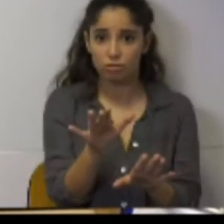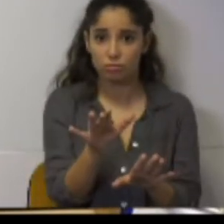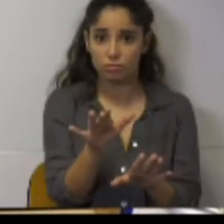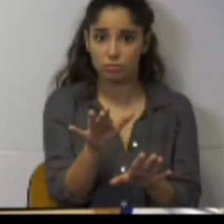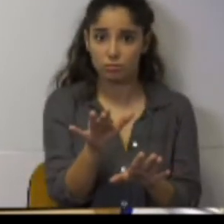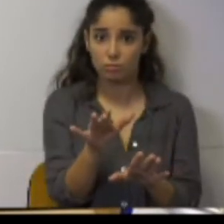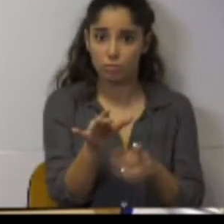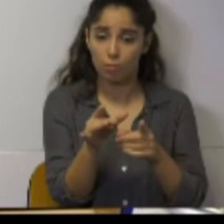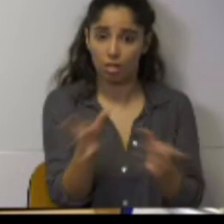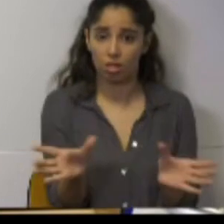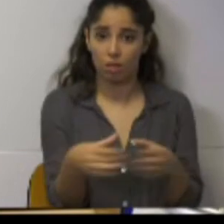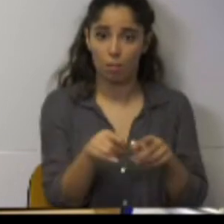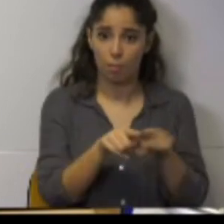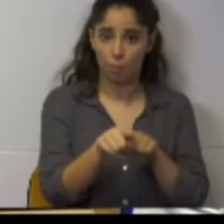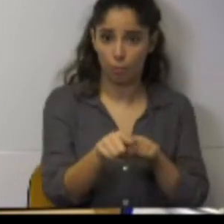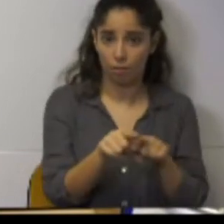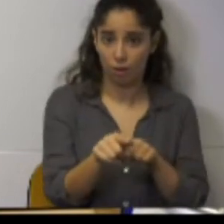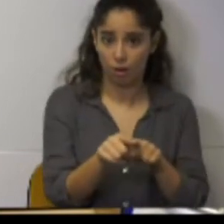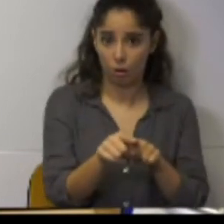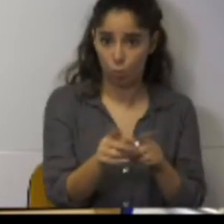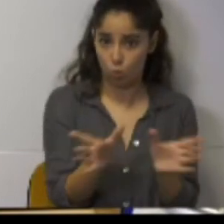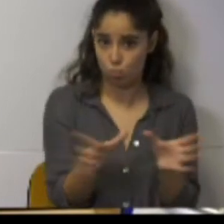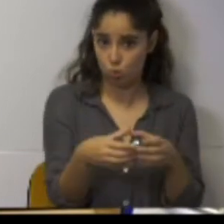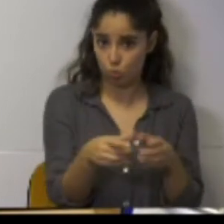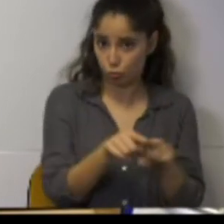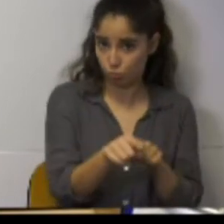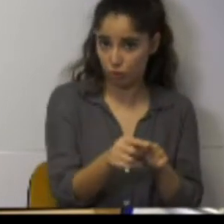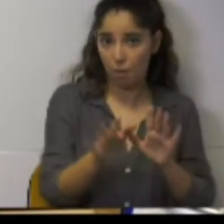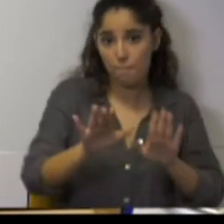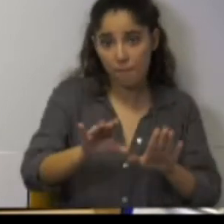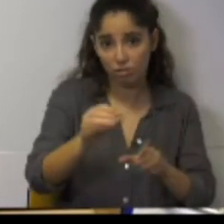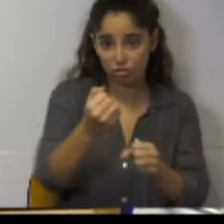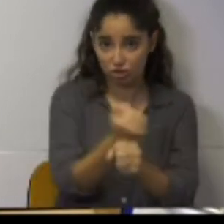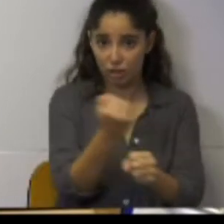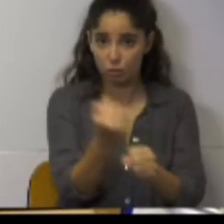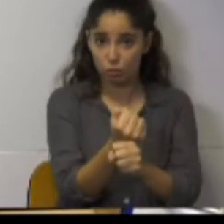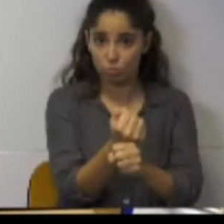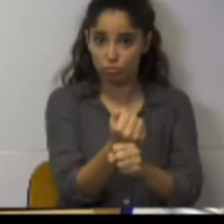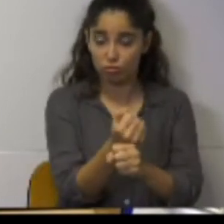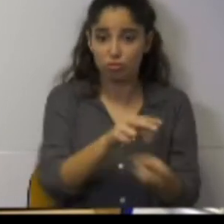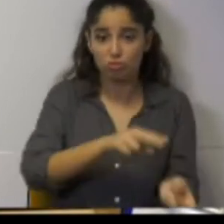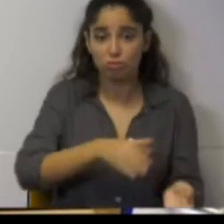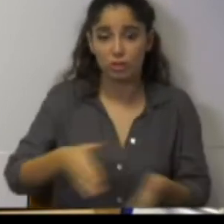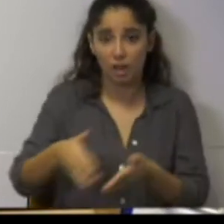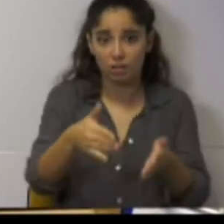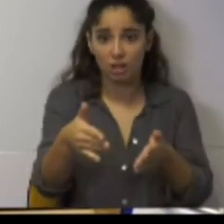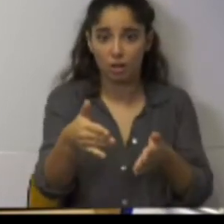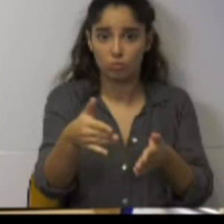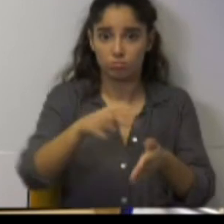aparelhos partidários, enquanto não temos nos sectores estratégicos da região